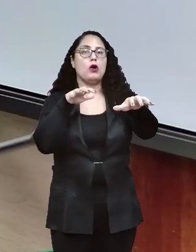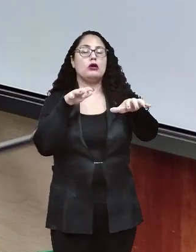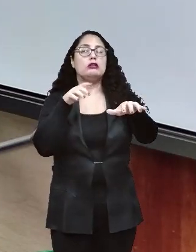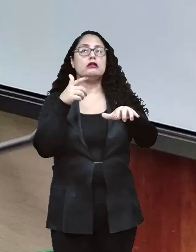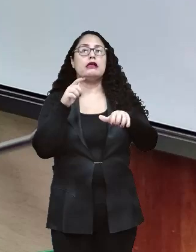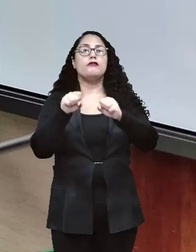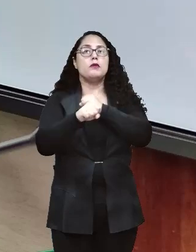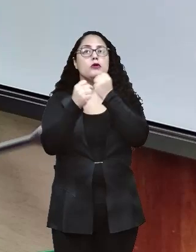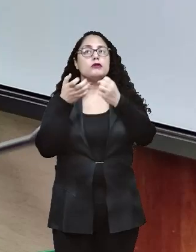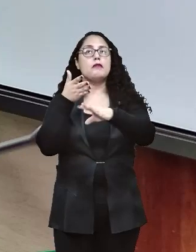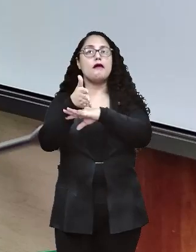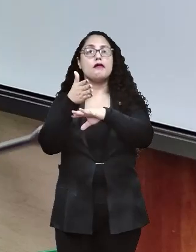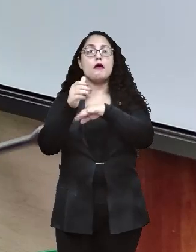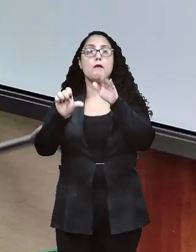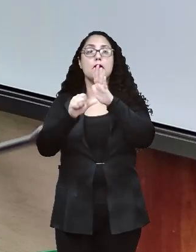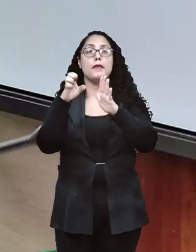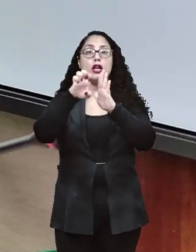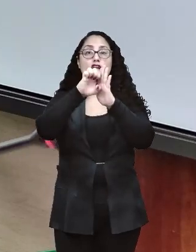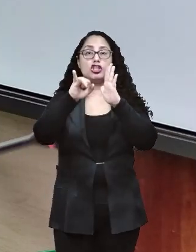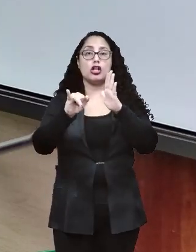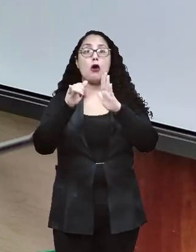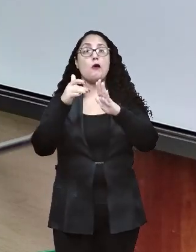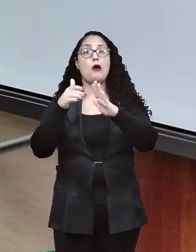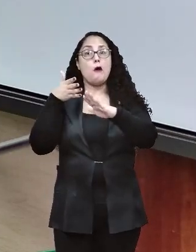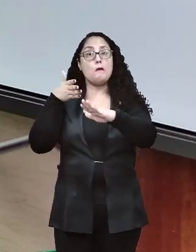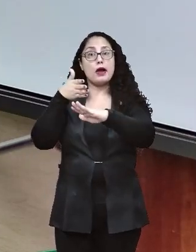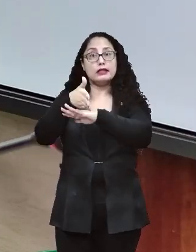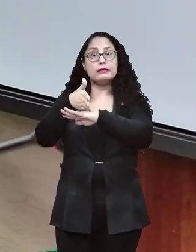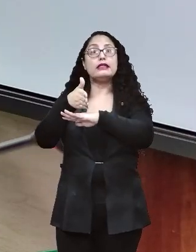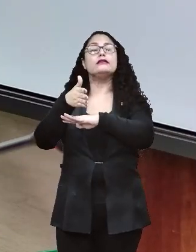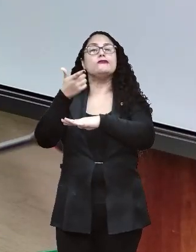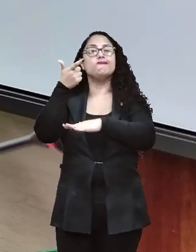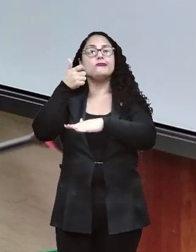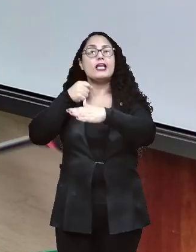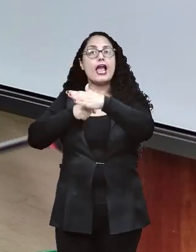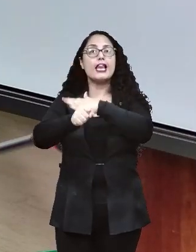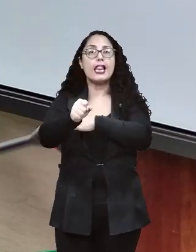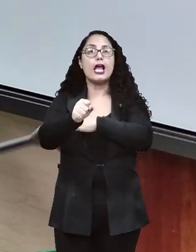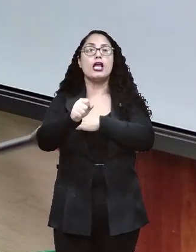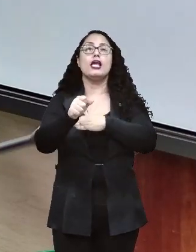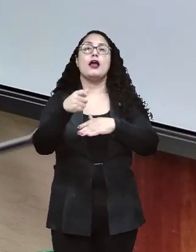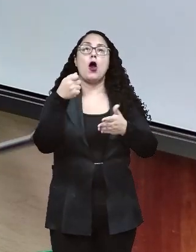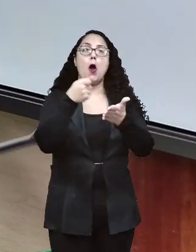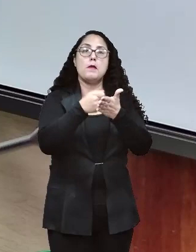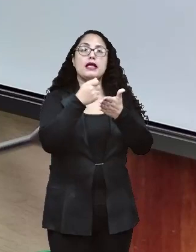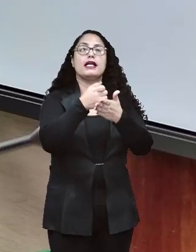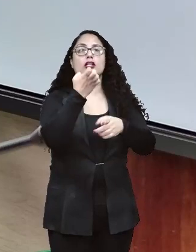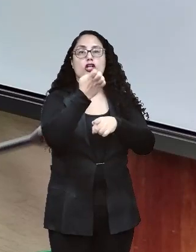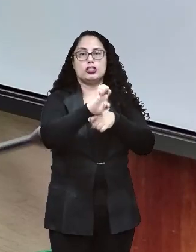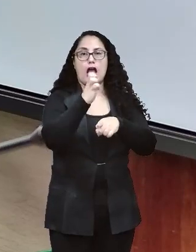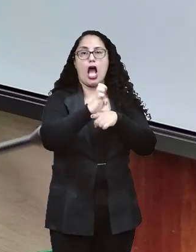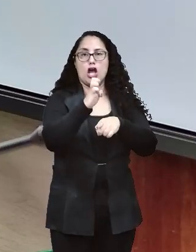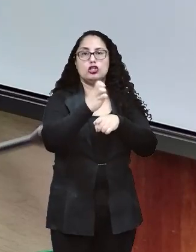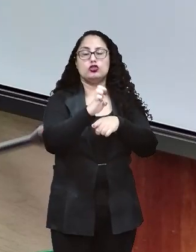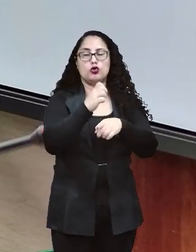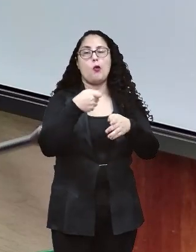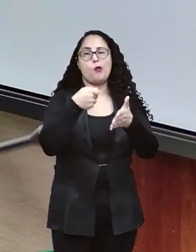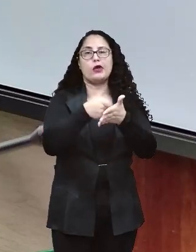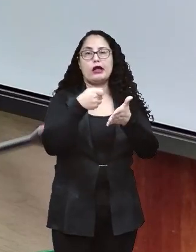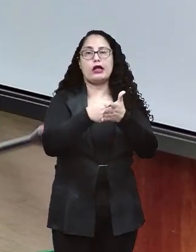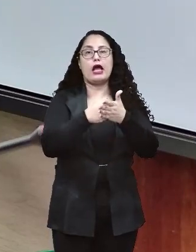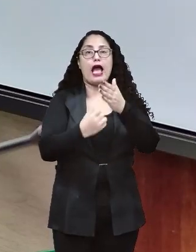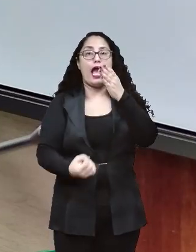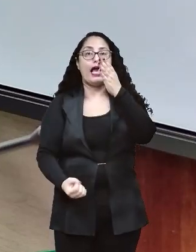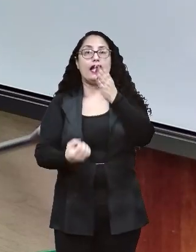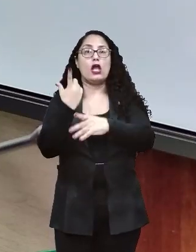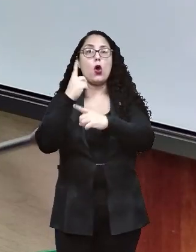como participar. O primeiro edital que teve eu participei, entrei. E aí teve a questão do estágio obrigatório, precisa do estágio obrigatório. Aí